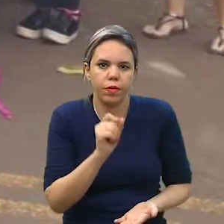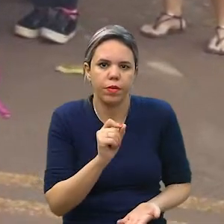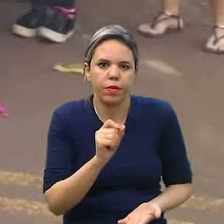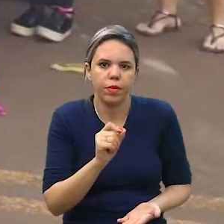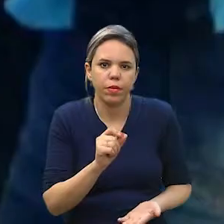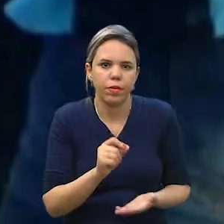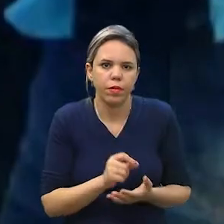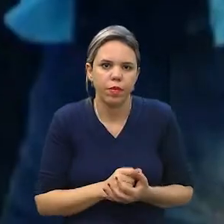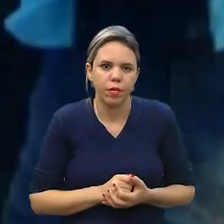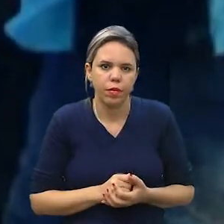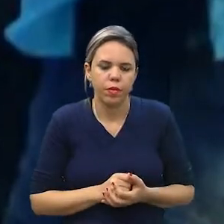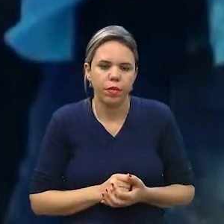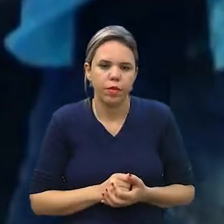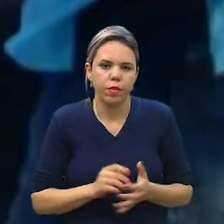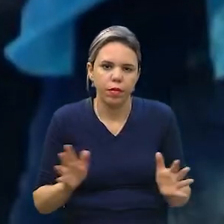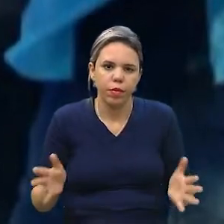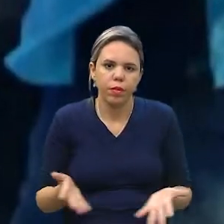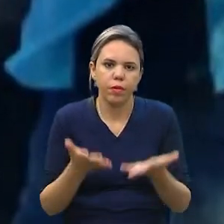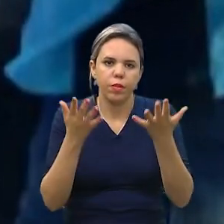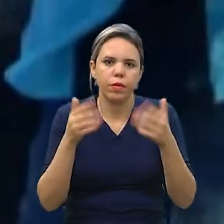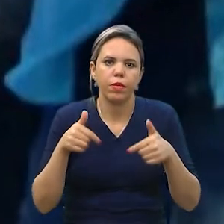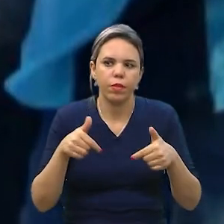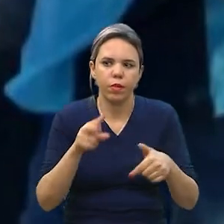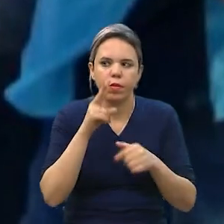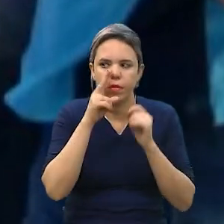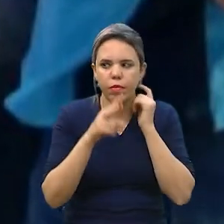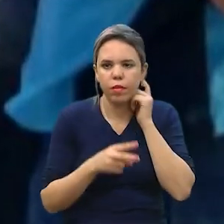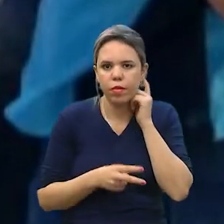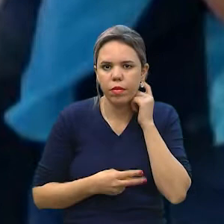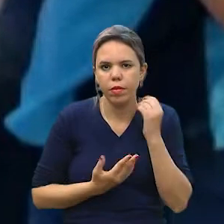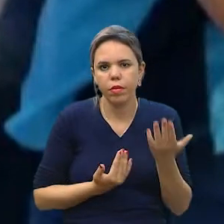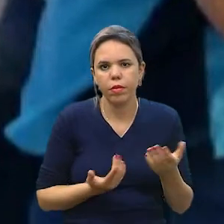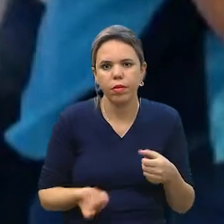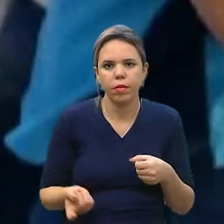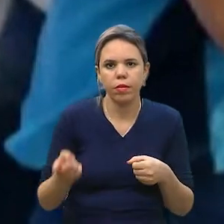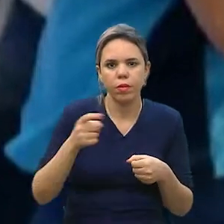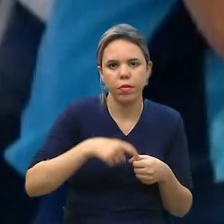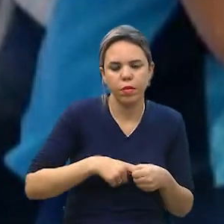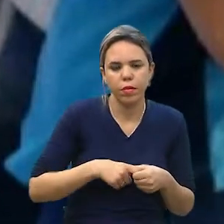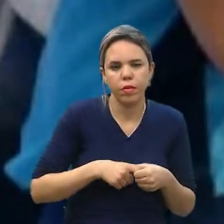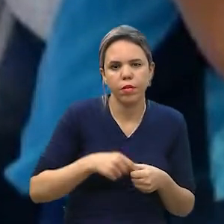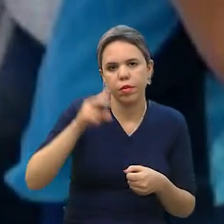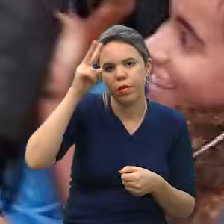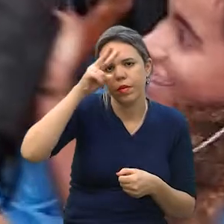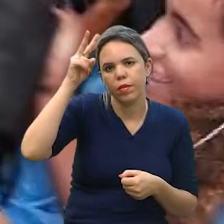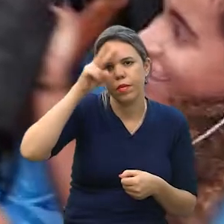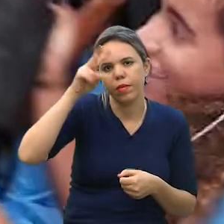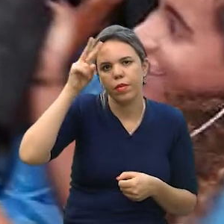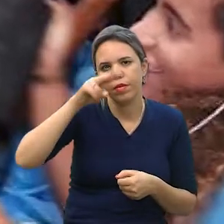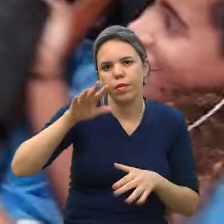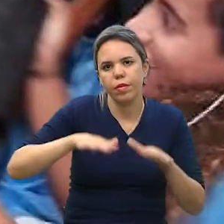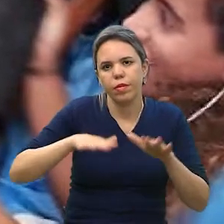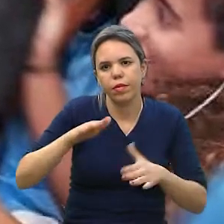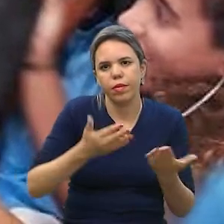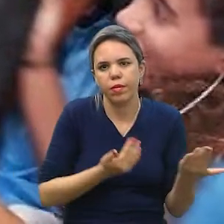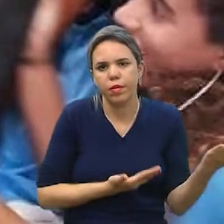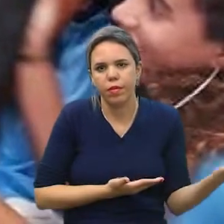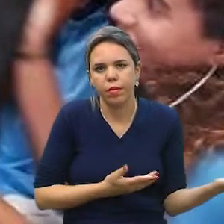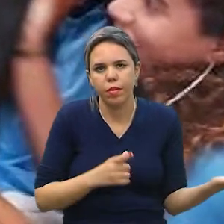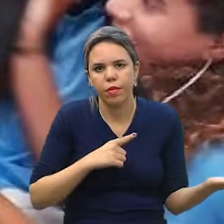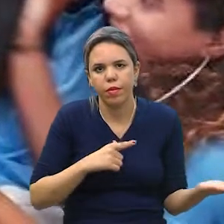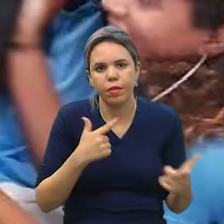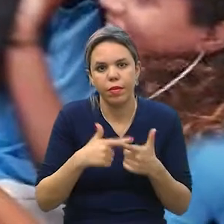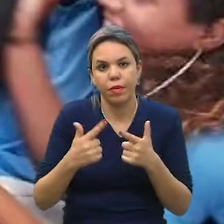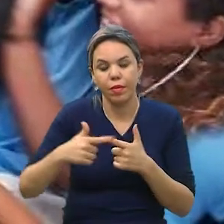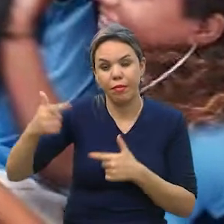é o grande combustível da Ação Forte, né? Quando um jovem volta e conta uma história, às vezes é aquele jovem que deu um